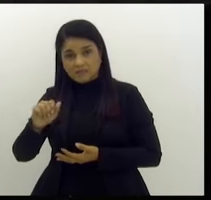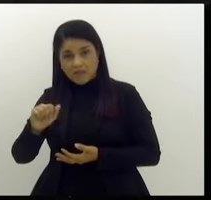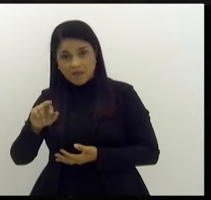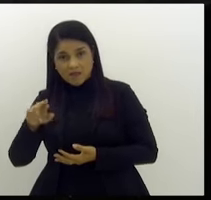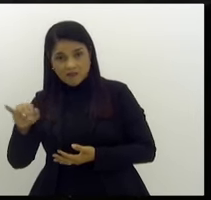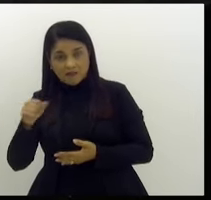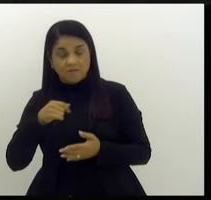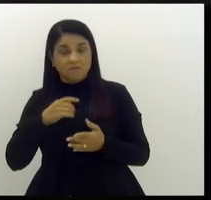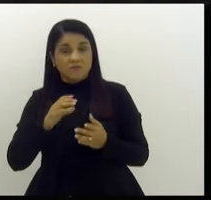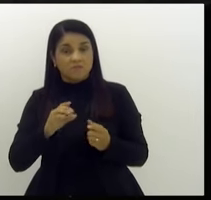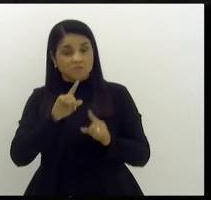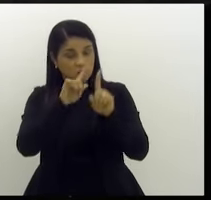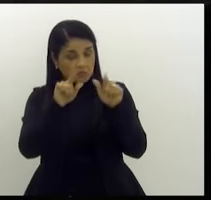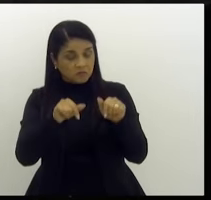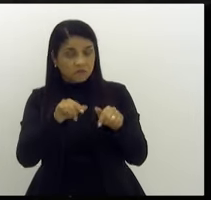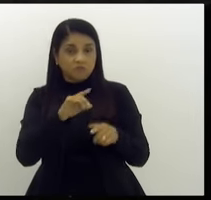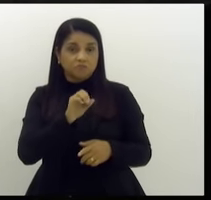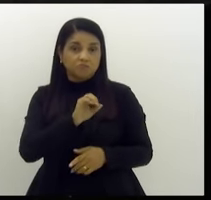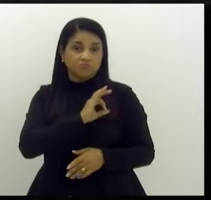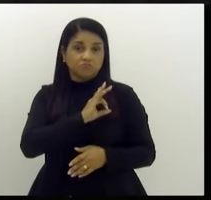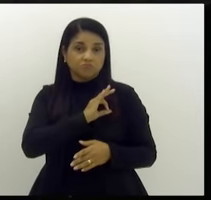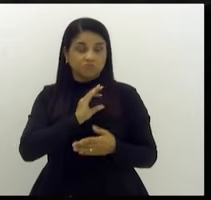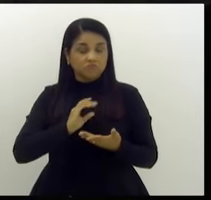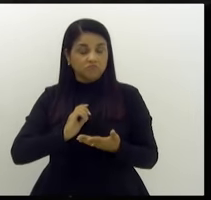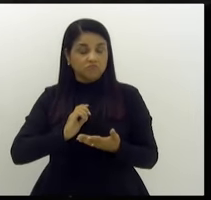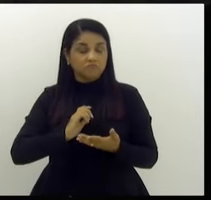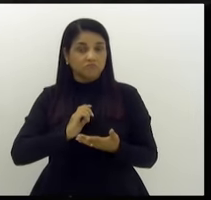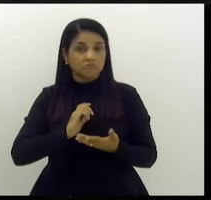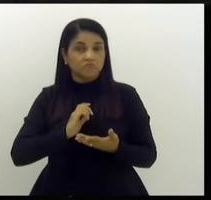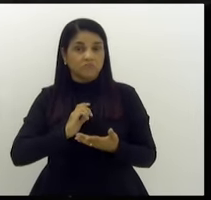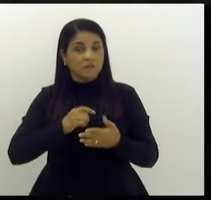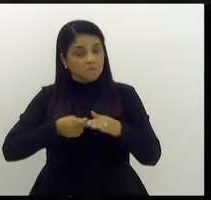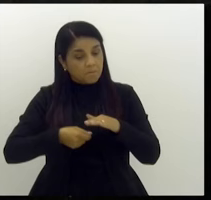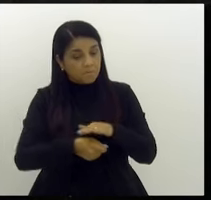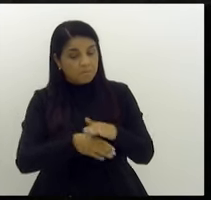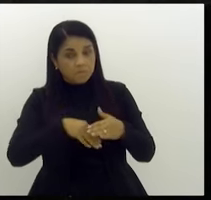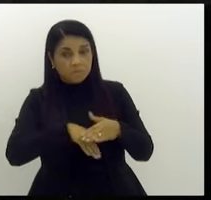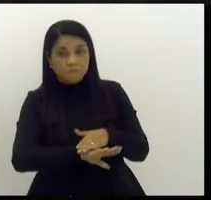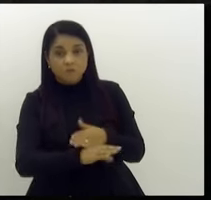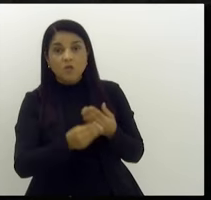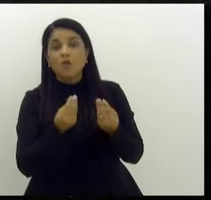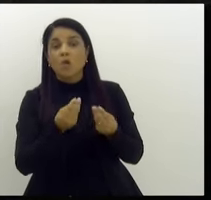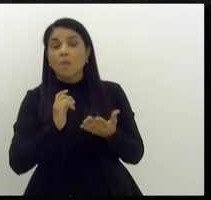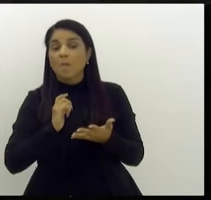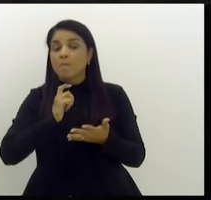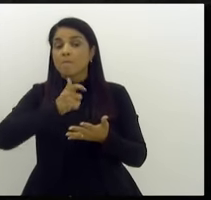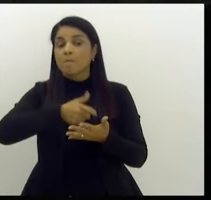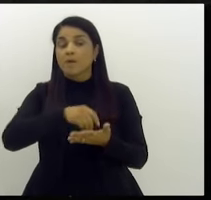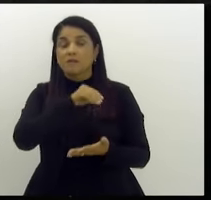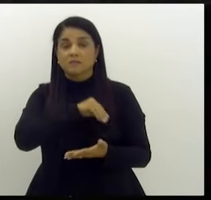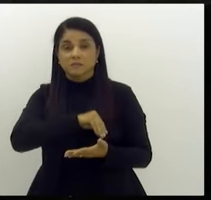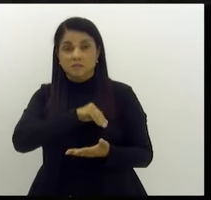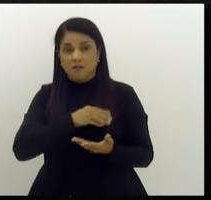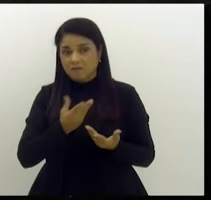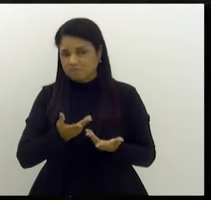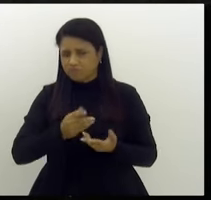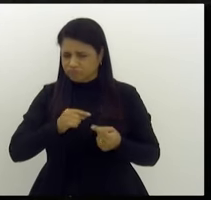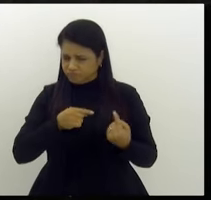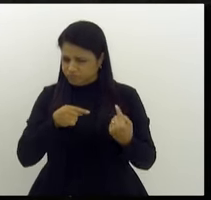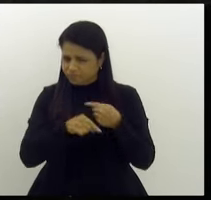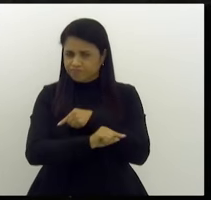pode ser usado para para pagamento de pessoal eh e ainda há na na ampliação do gasto desses